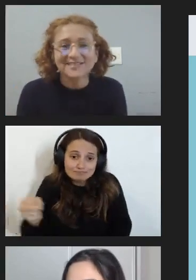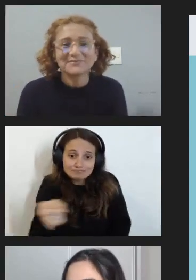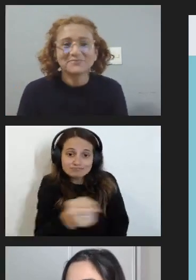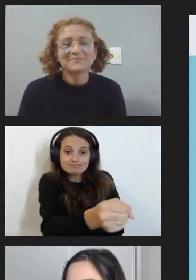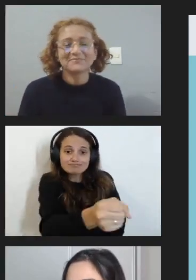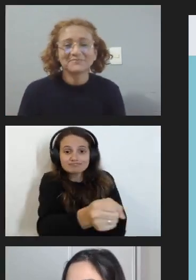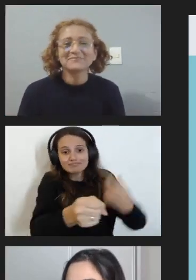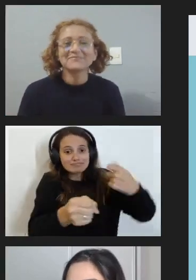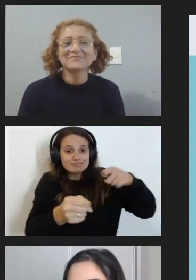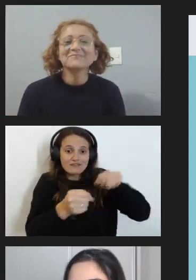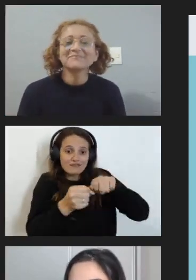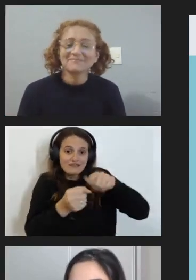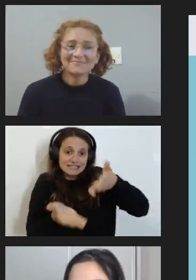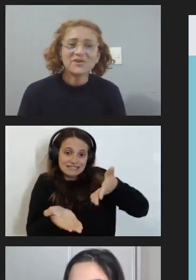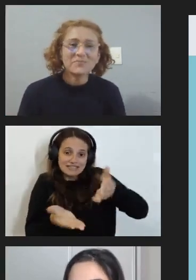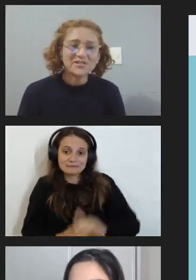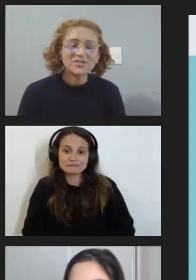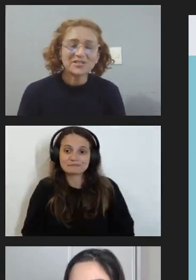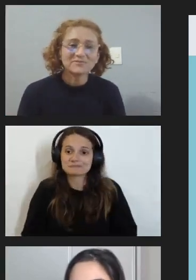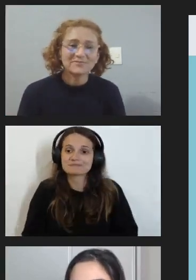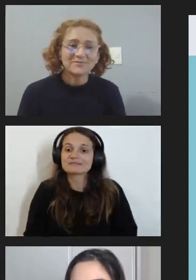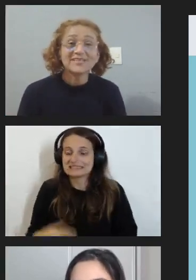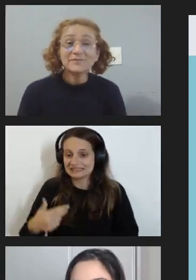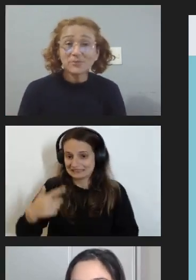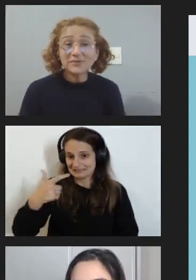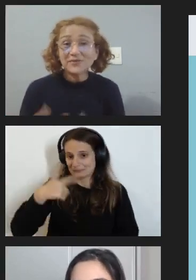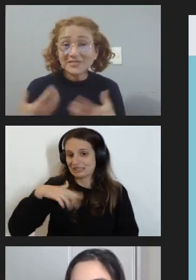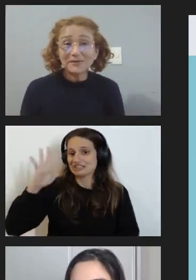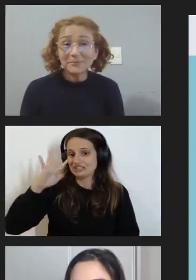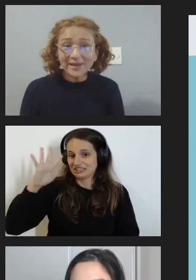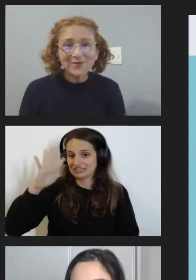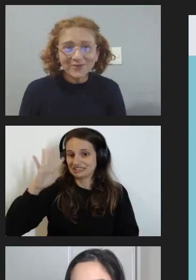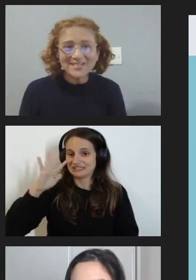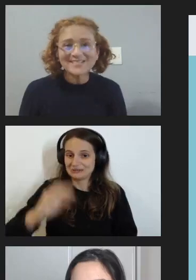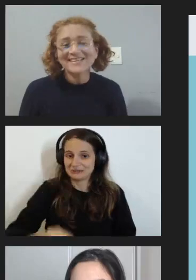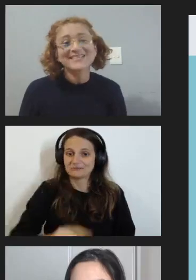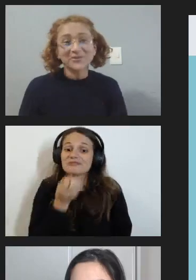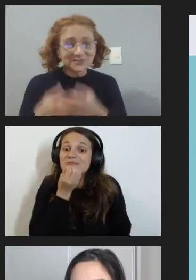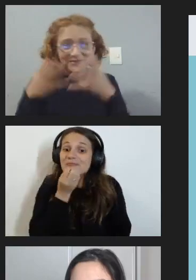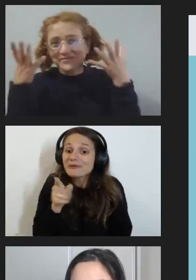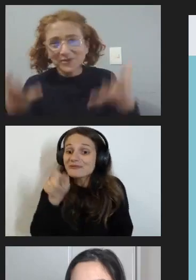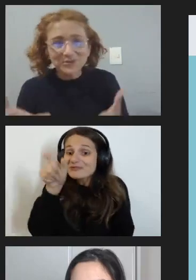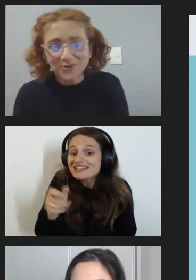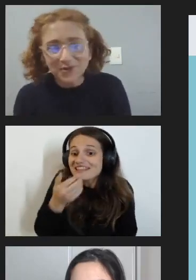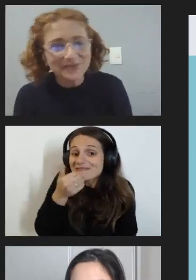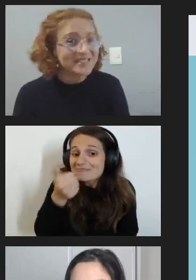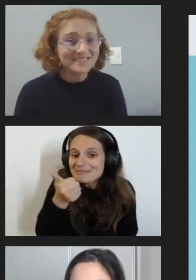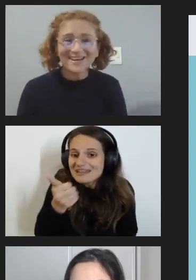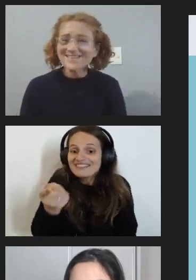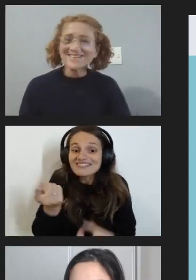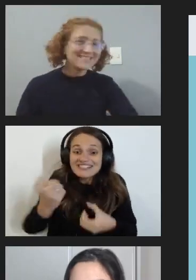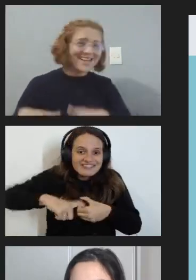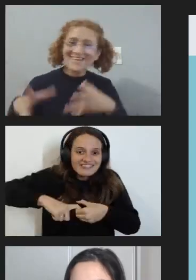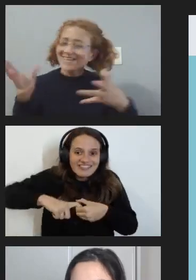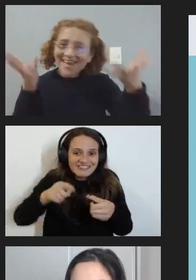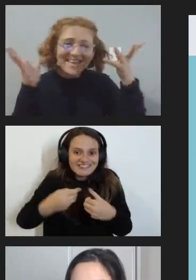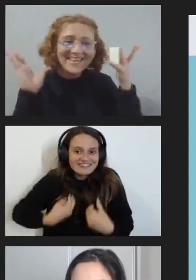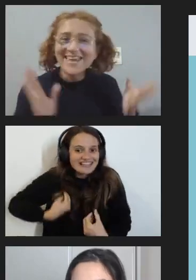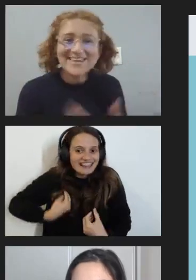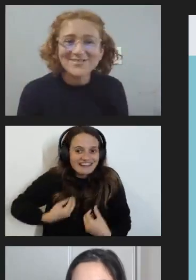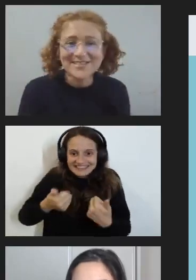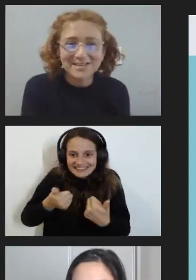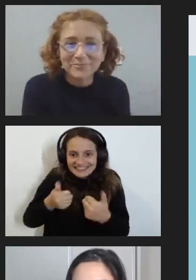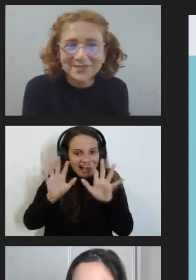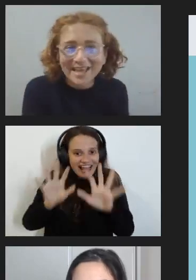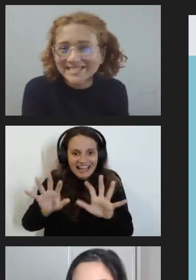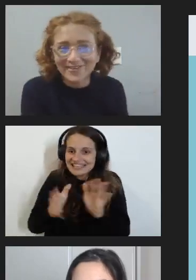feita. Eu imagino. Que bom que você está bem hoje, né? Que bom que você voltou, que você está aí, né? E é isso,